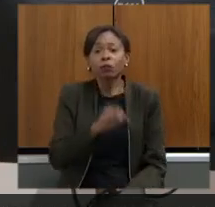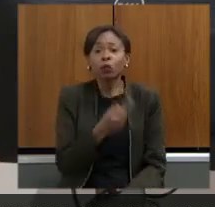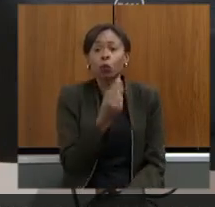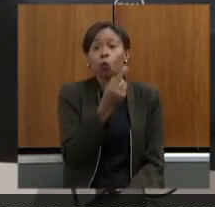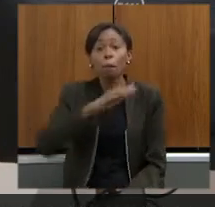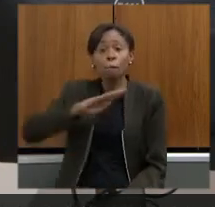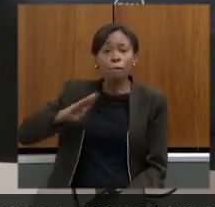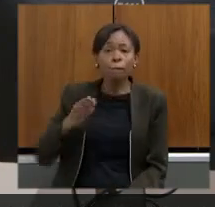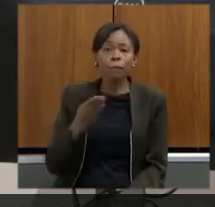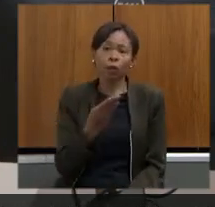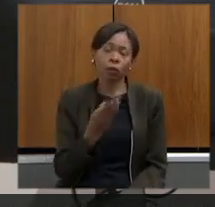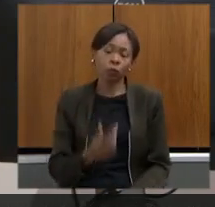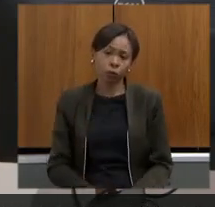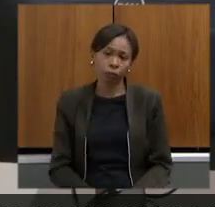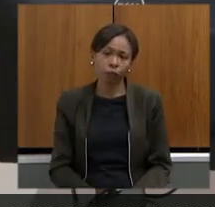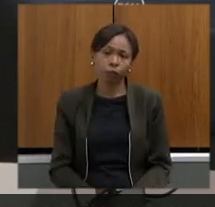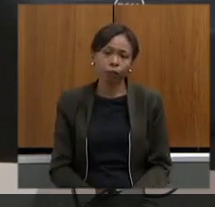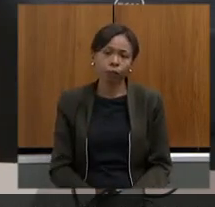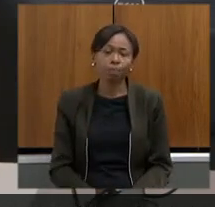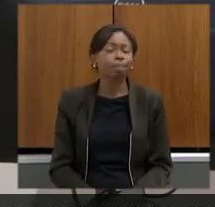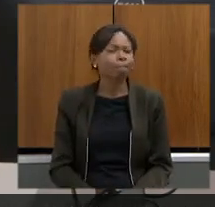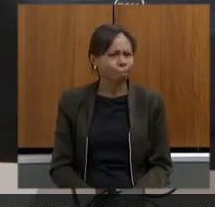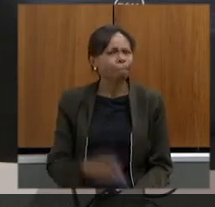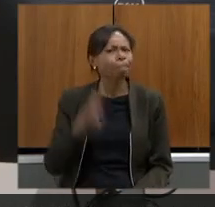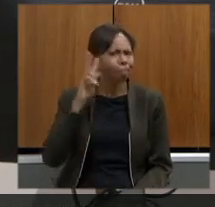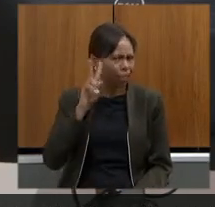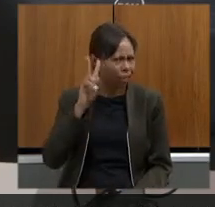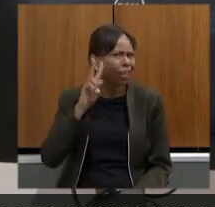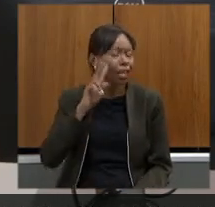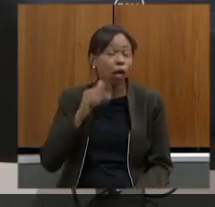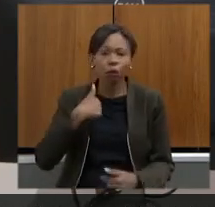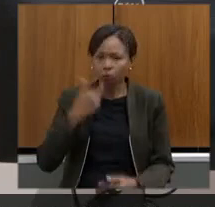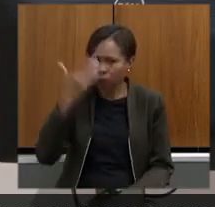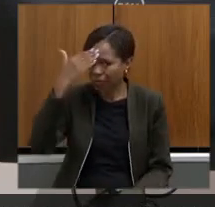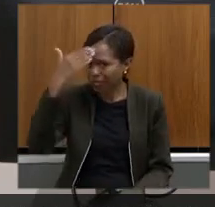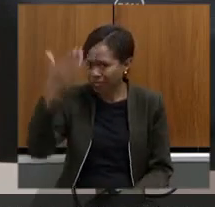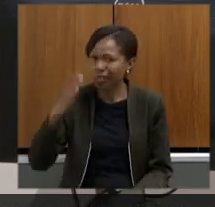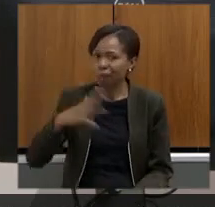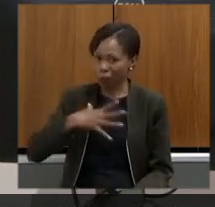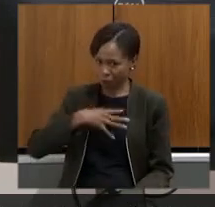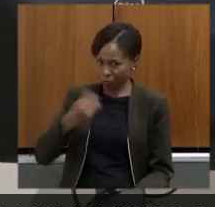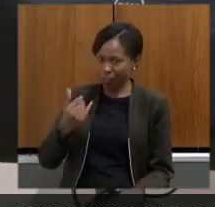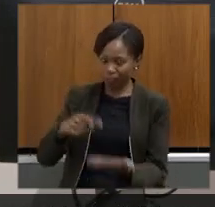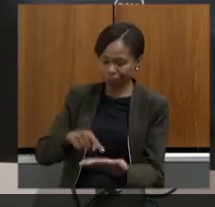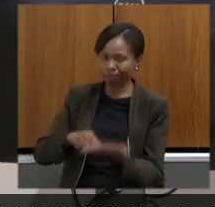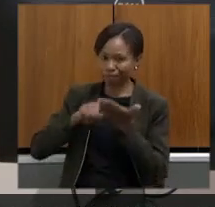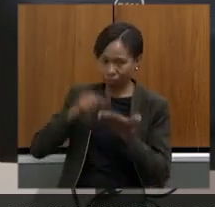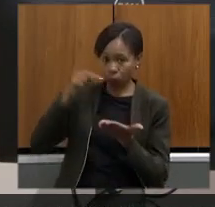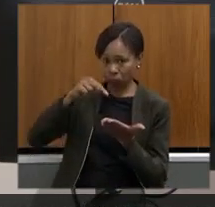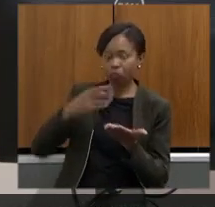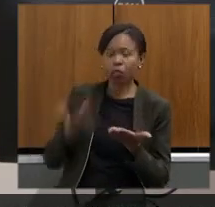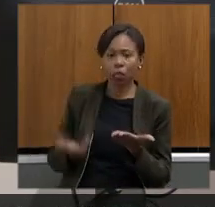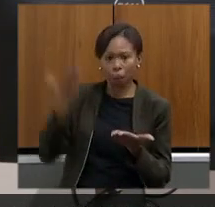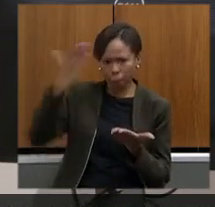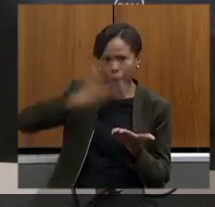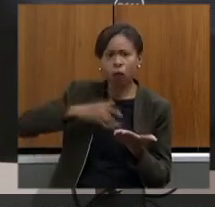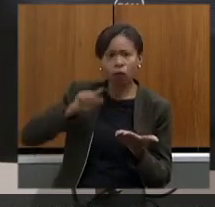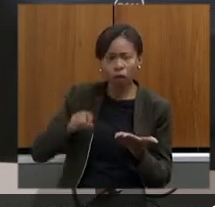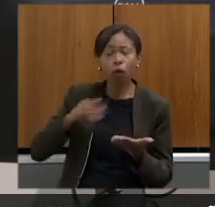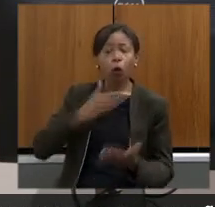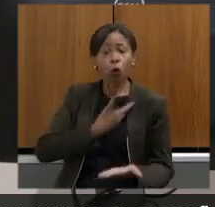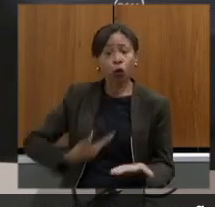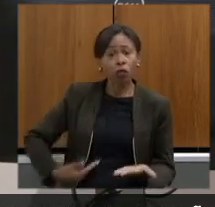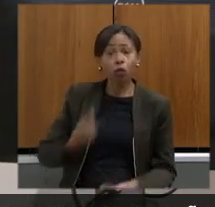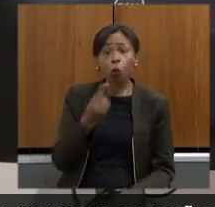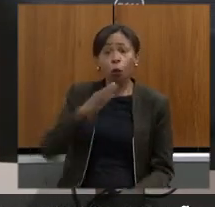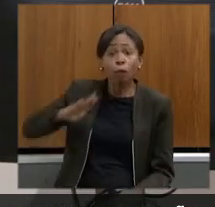não é nada como a memória que agradecer minha filha que pegou isso aqui Imagine que o governo tinha um bilhão de